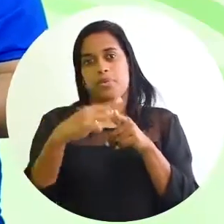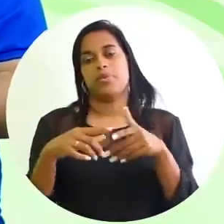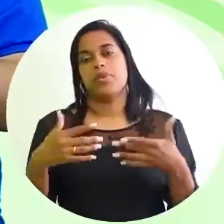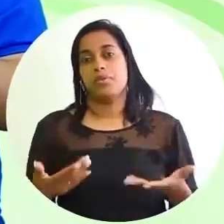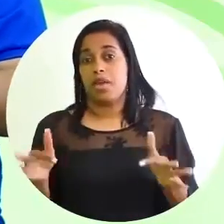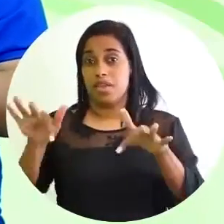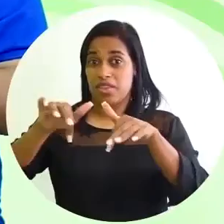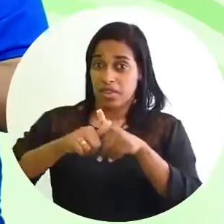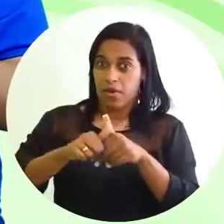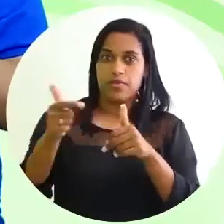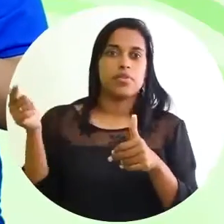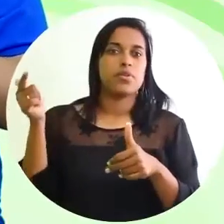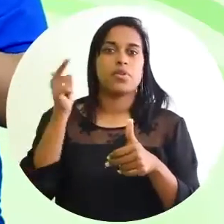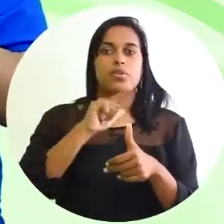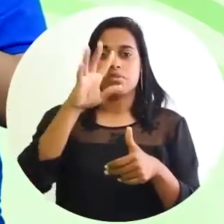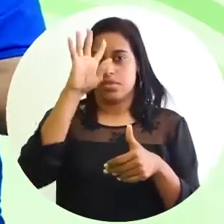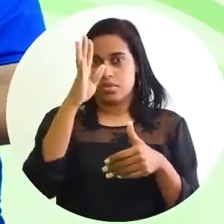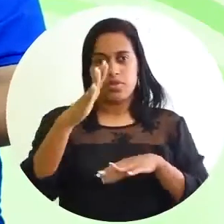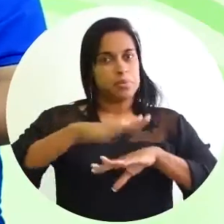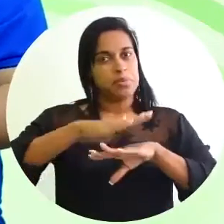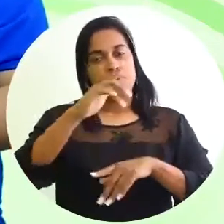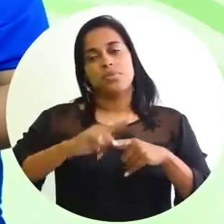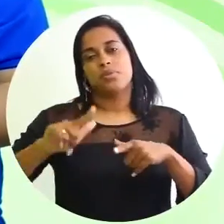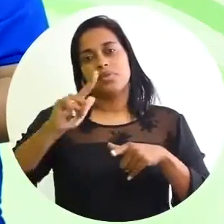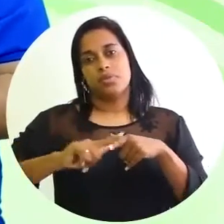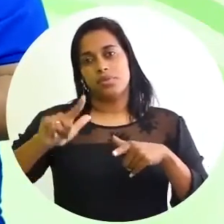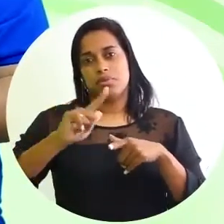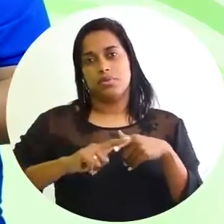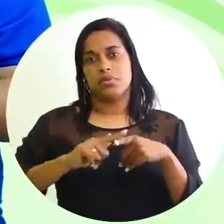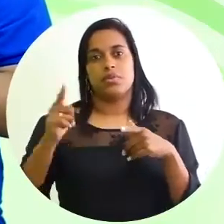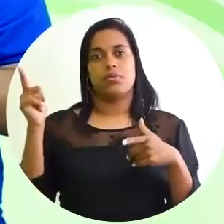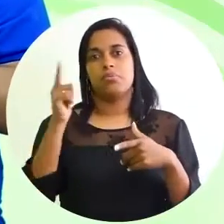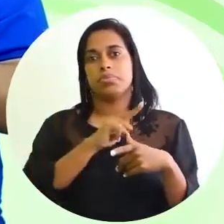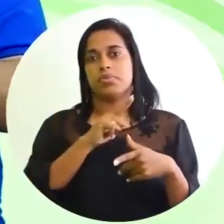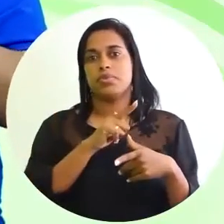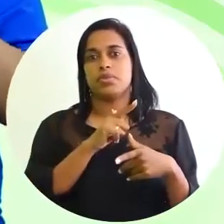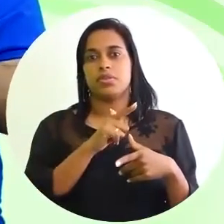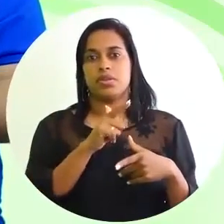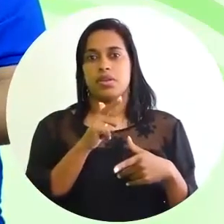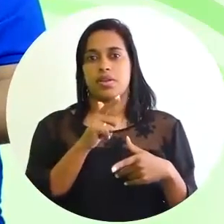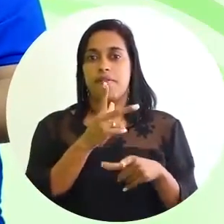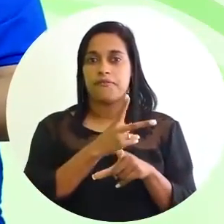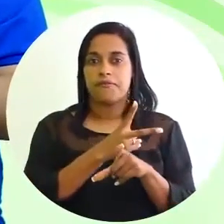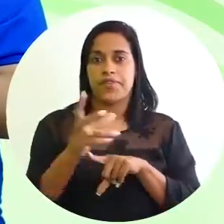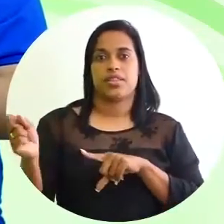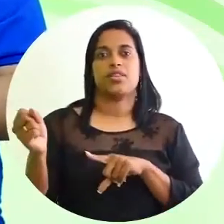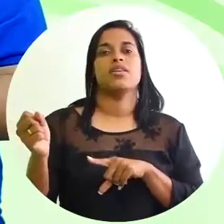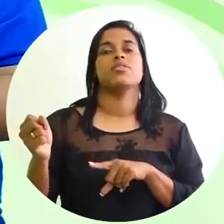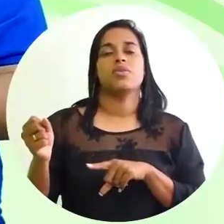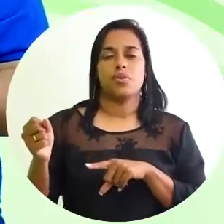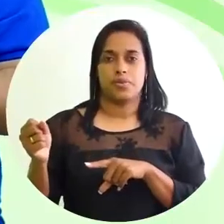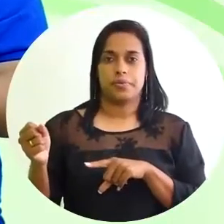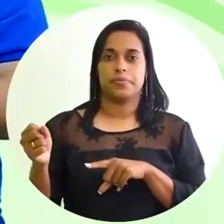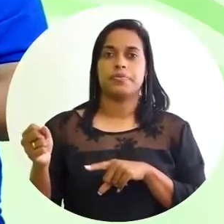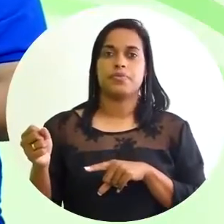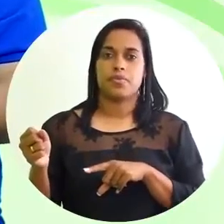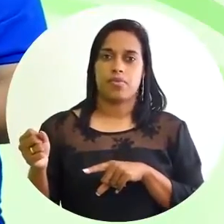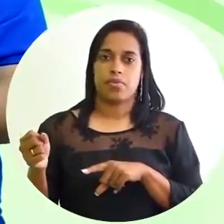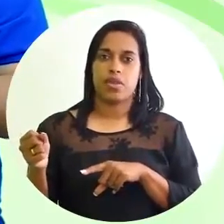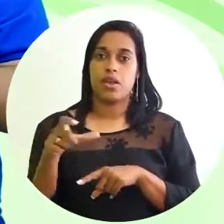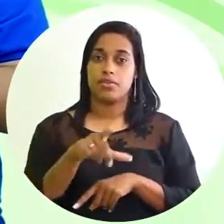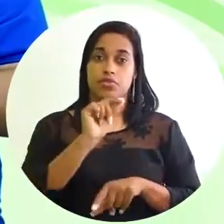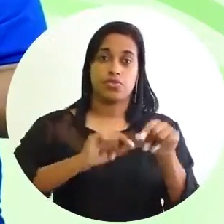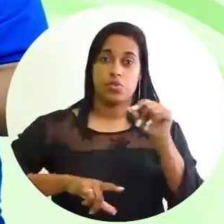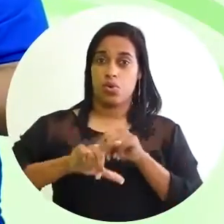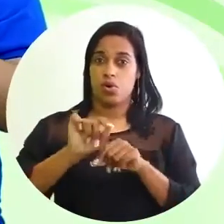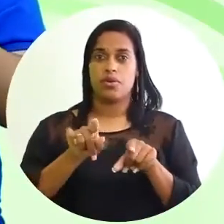problema. E ao final, quem conseguisse resolver mais problemas ia ser o grande campeão dessa licitação. Ela explorou